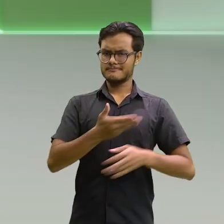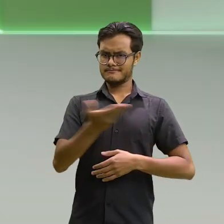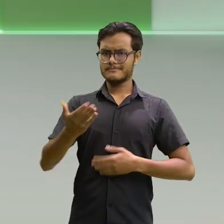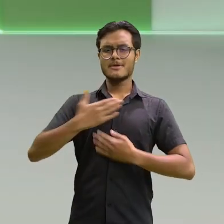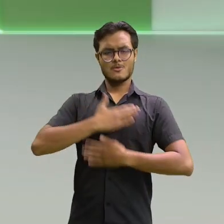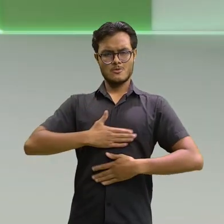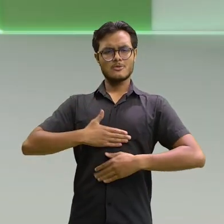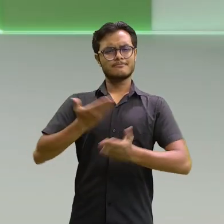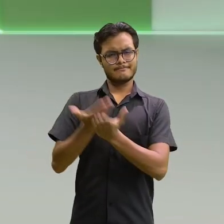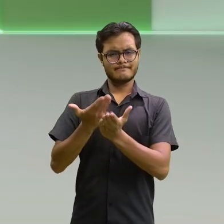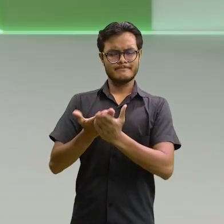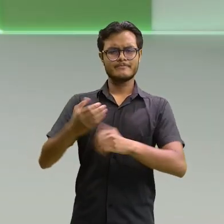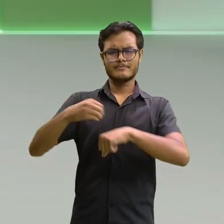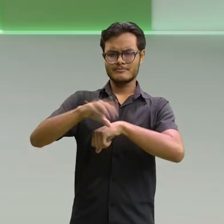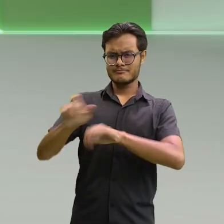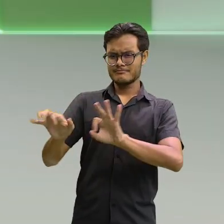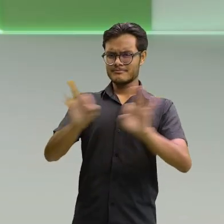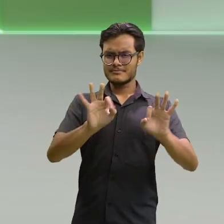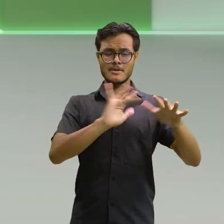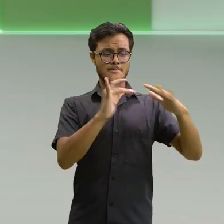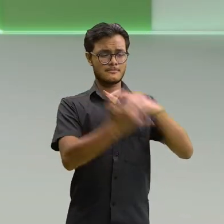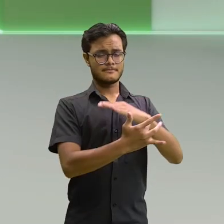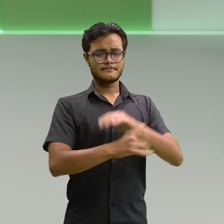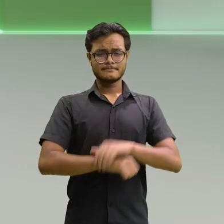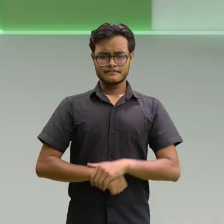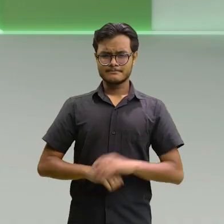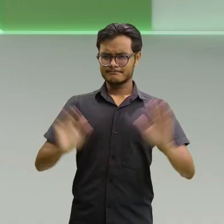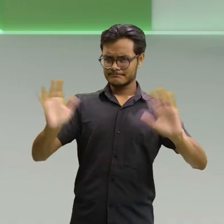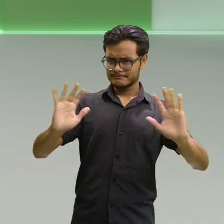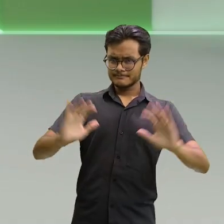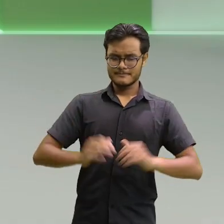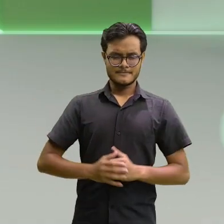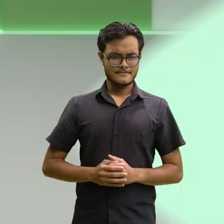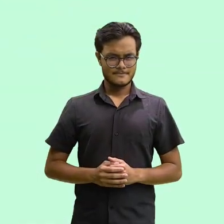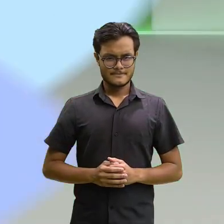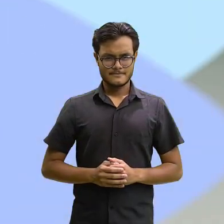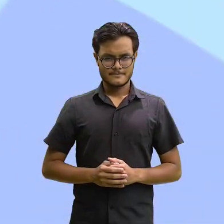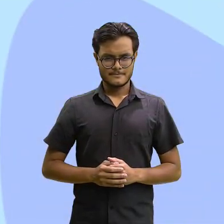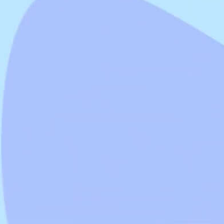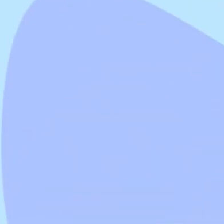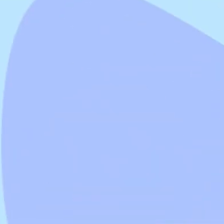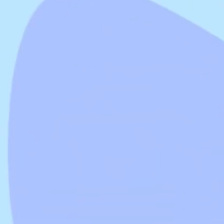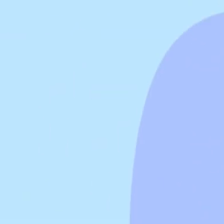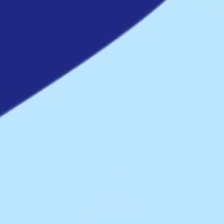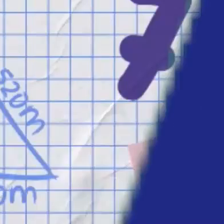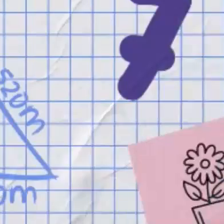da nossa aula de hoje. Siga o Preveste UEA nas redes sociais e até a próxima. Valeu, tchau!